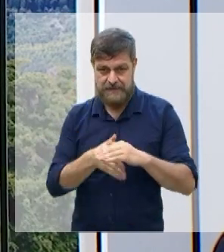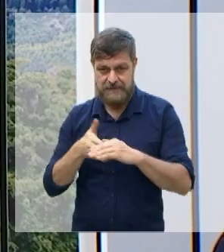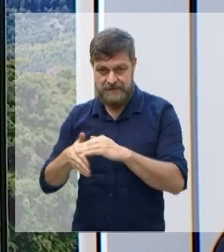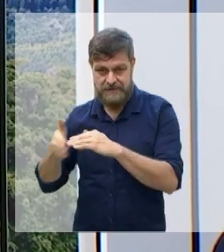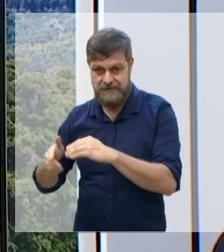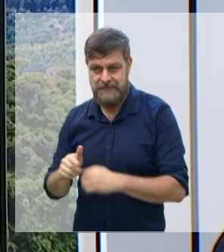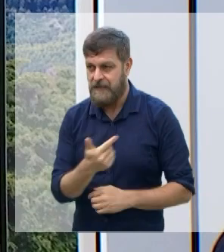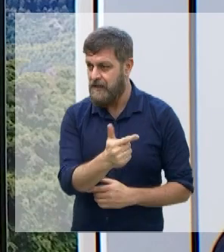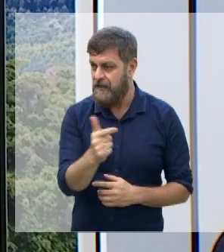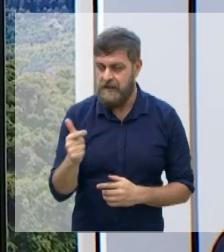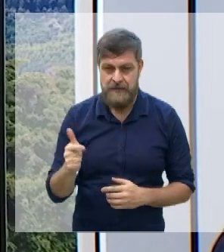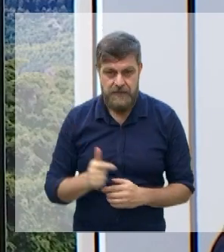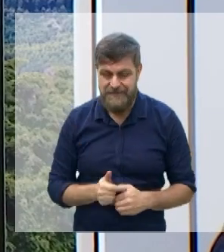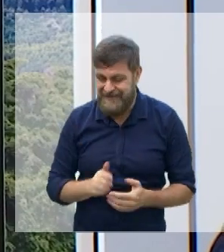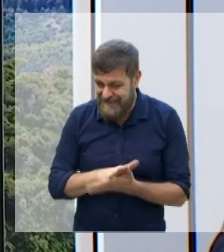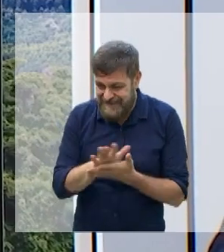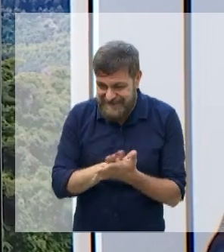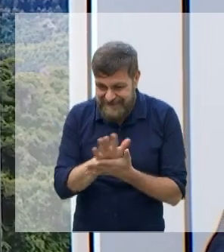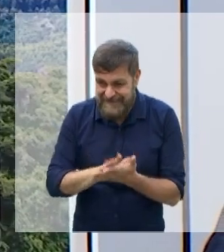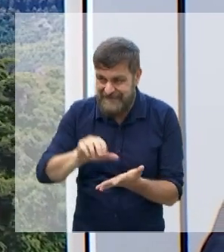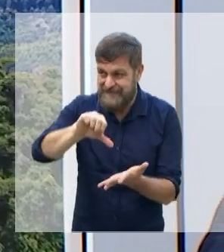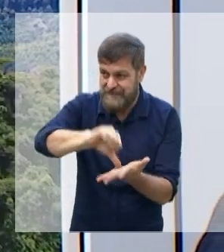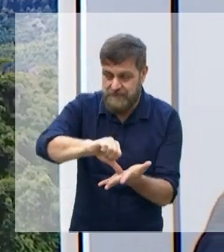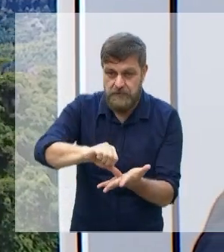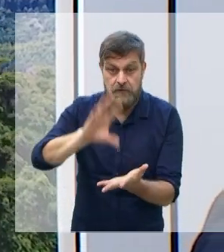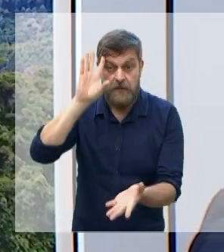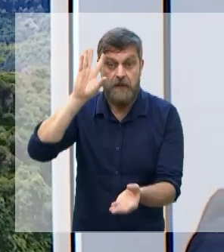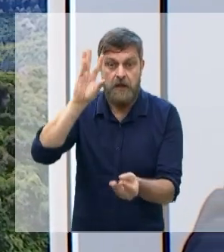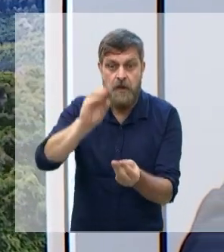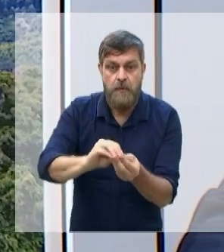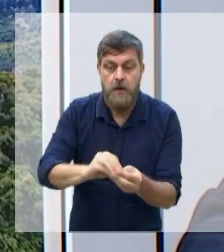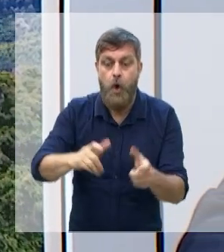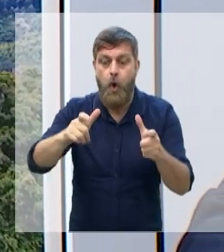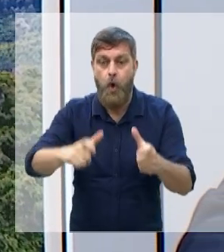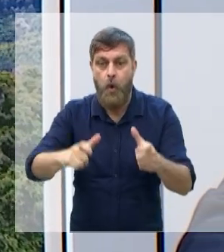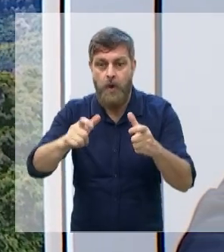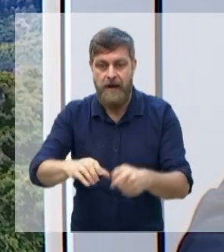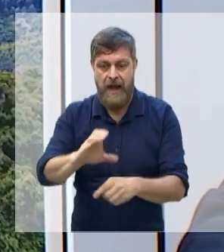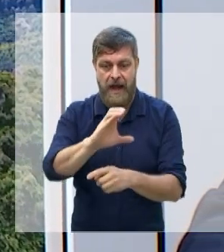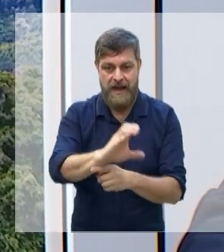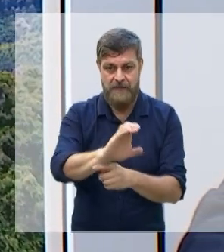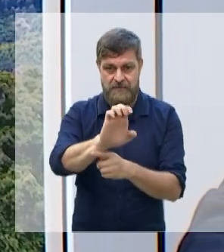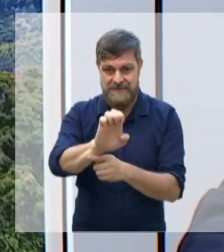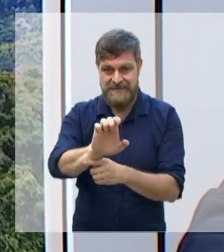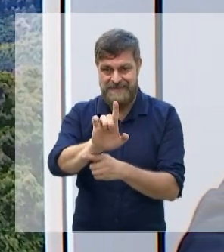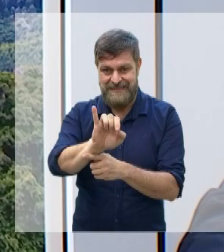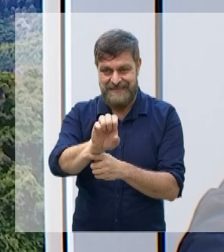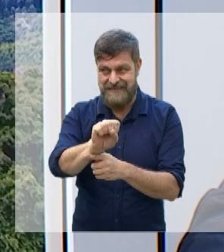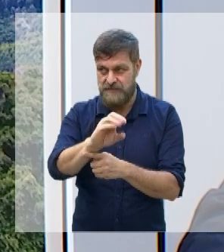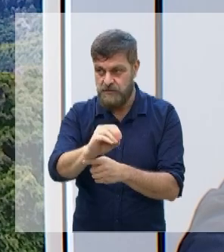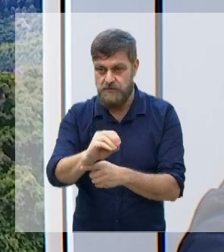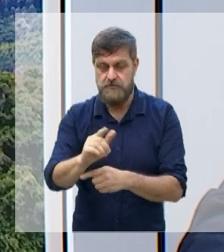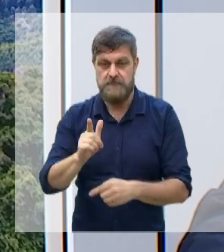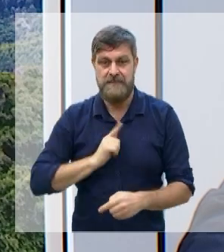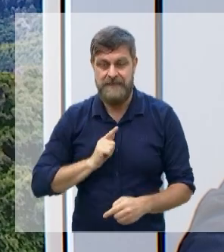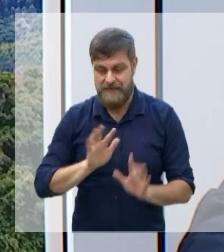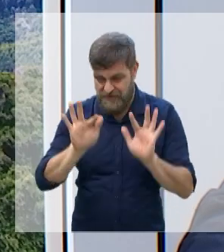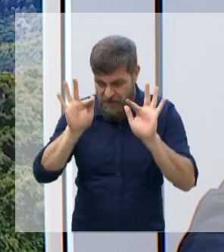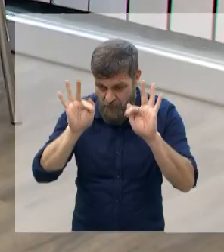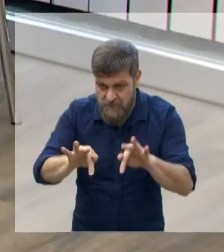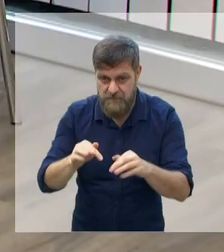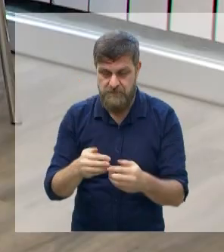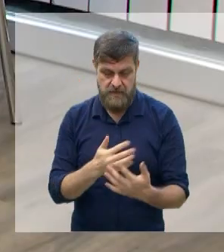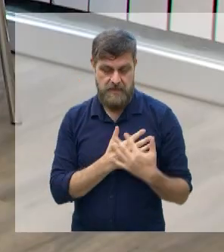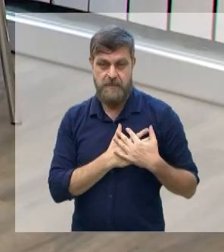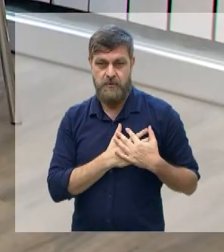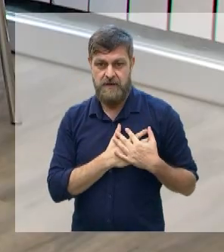no meio que vai concluir no terminal campos elíseos que ela já no finalzinho da amoreira